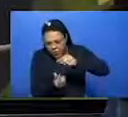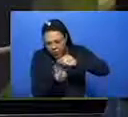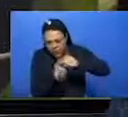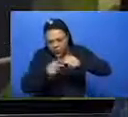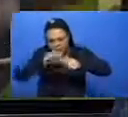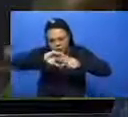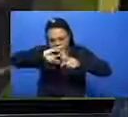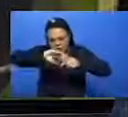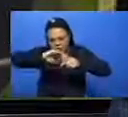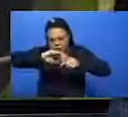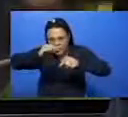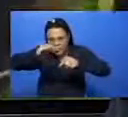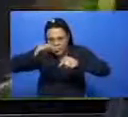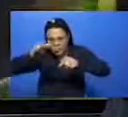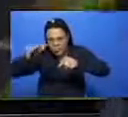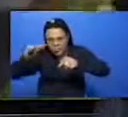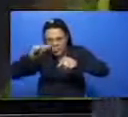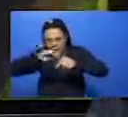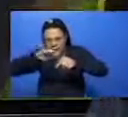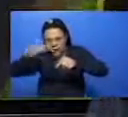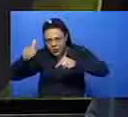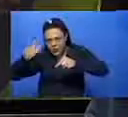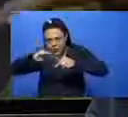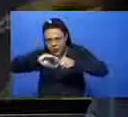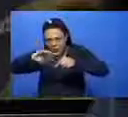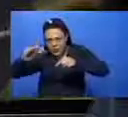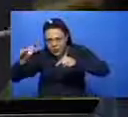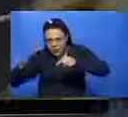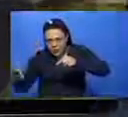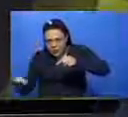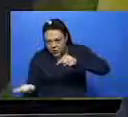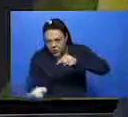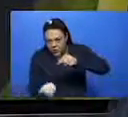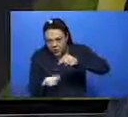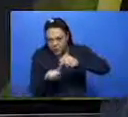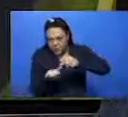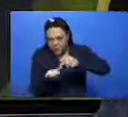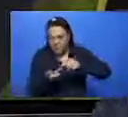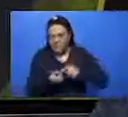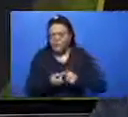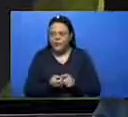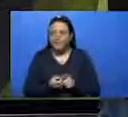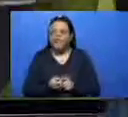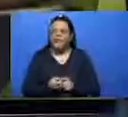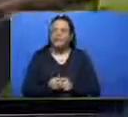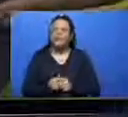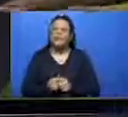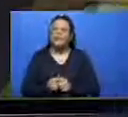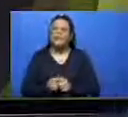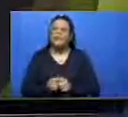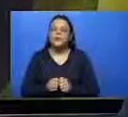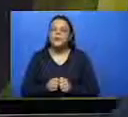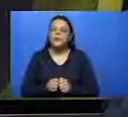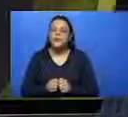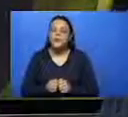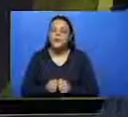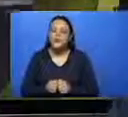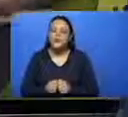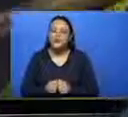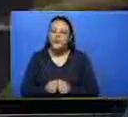Só que uma bola fatiada, tá? Só peguei uma fatia dela. Então, ó,